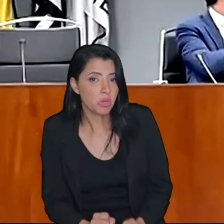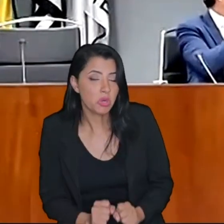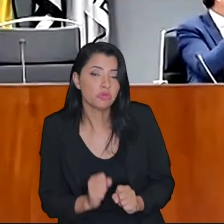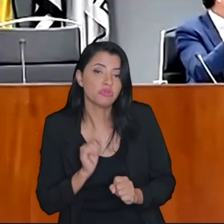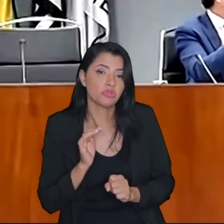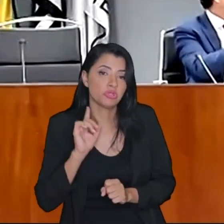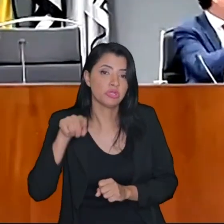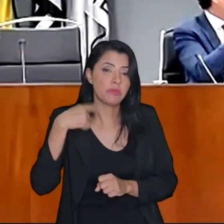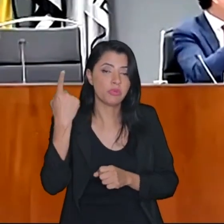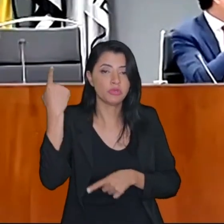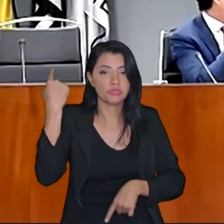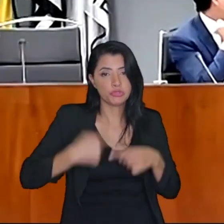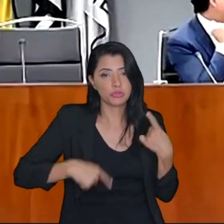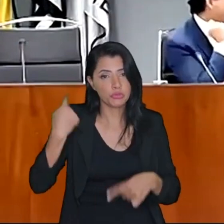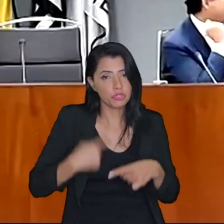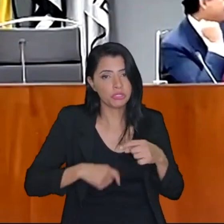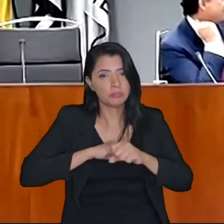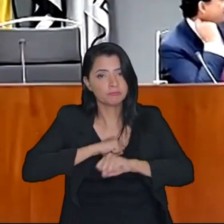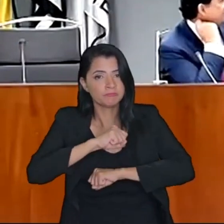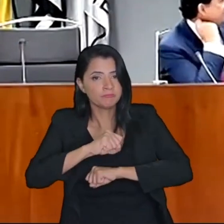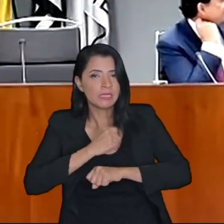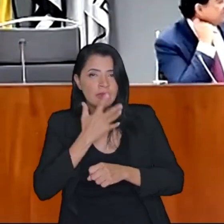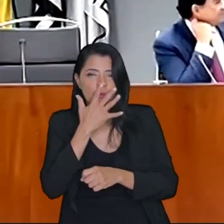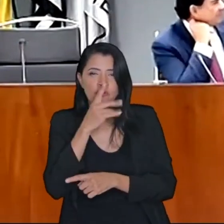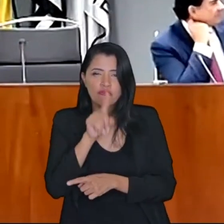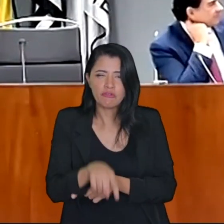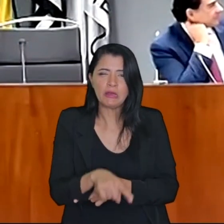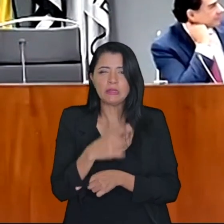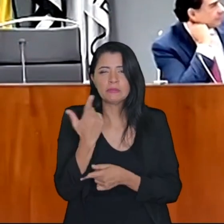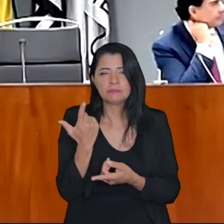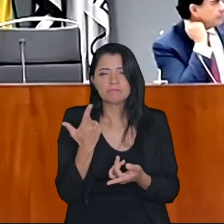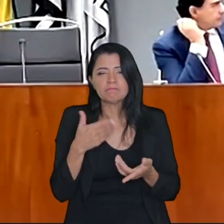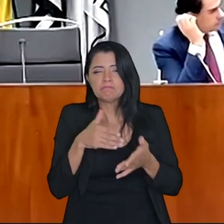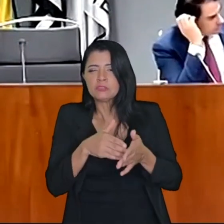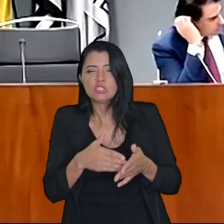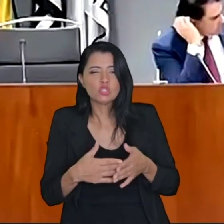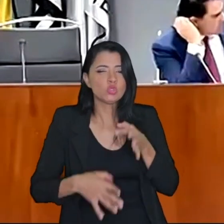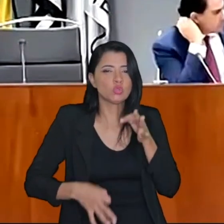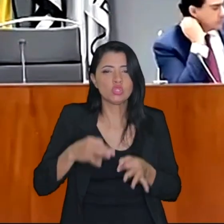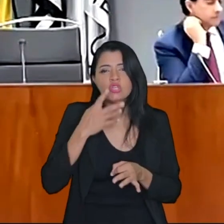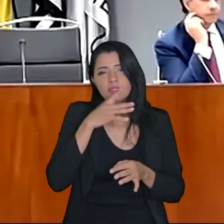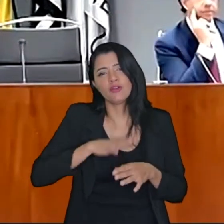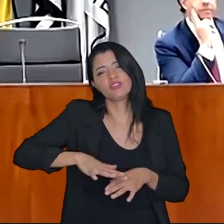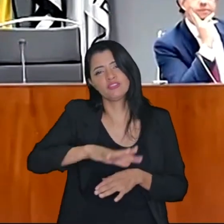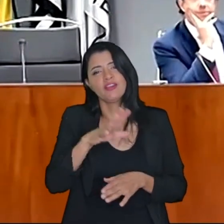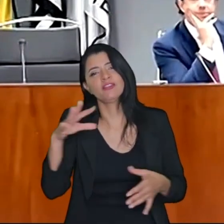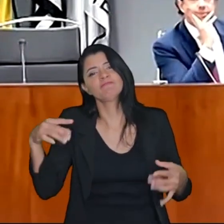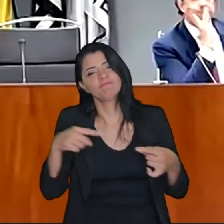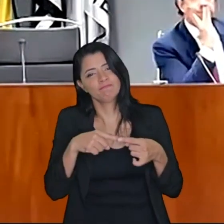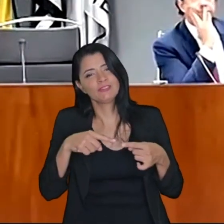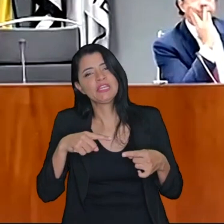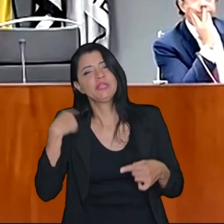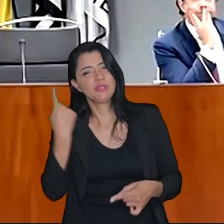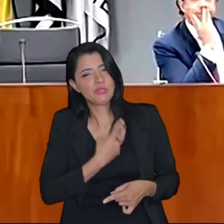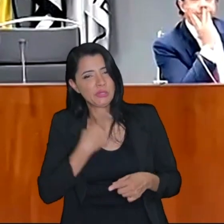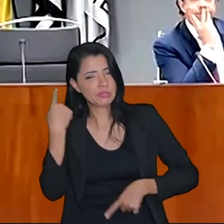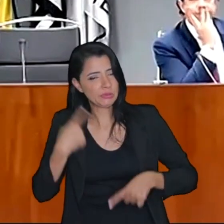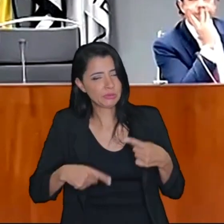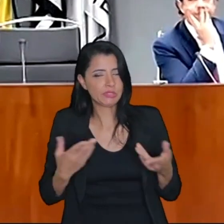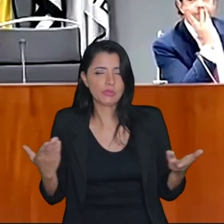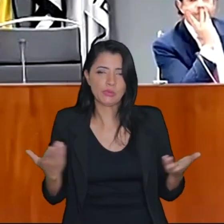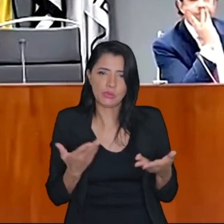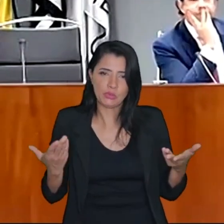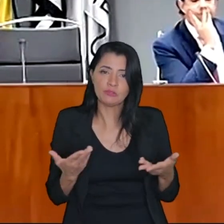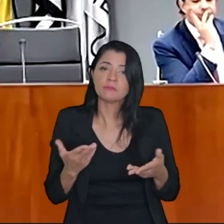ser discutidas. Quando a gente fala aqui o tema obstrução de justiça, eu acho que ela permeia toda essa nossa discussão